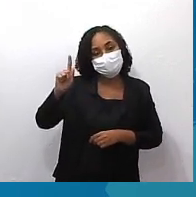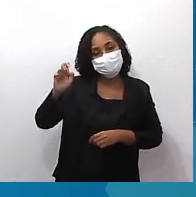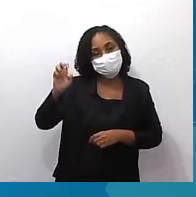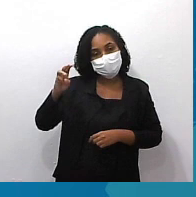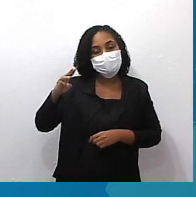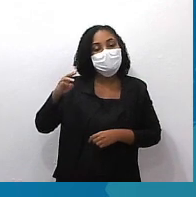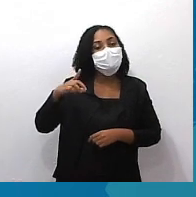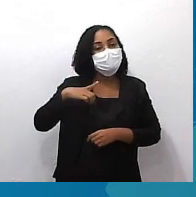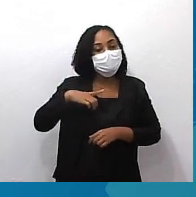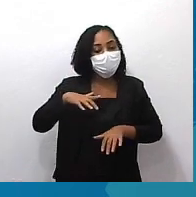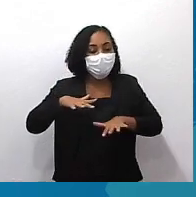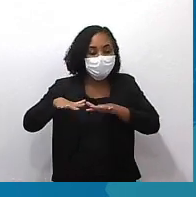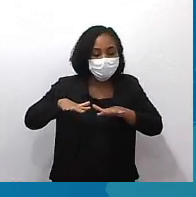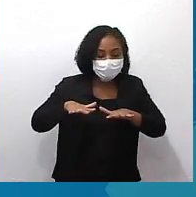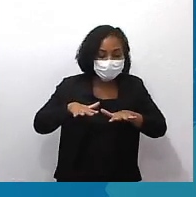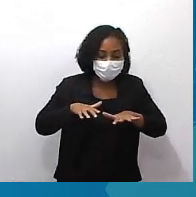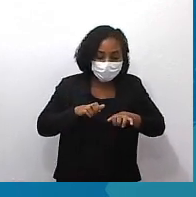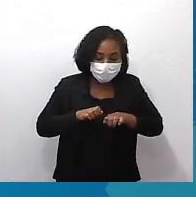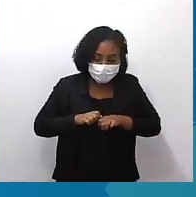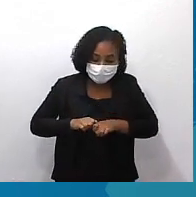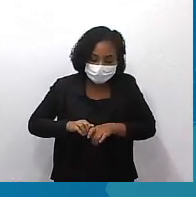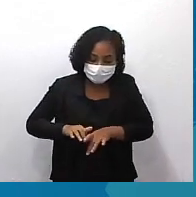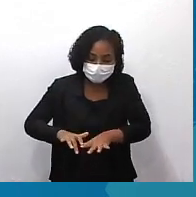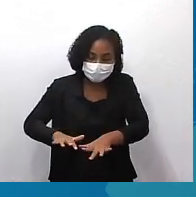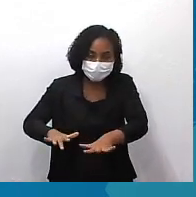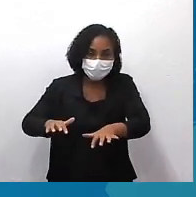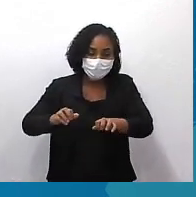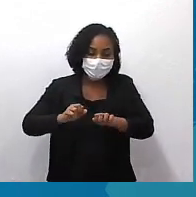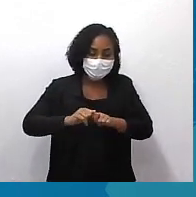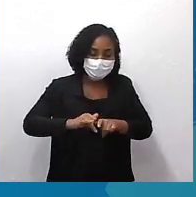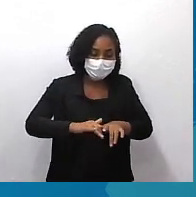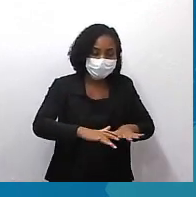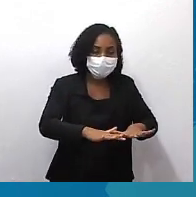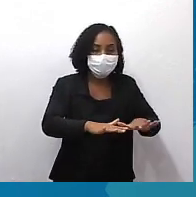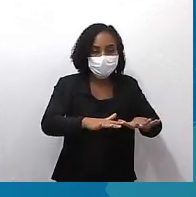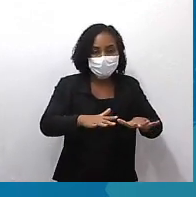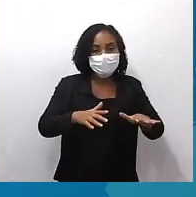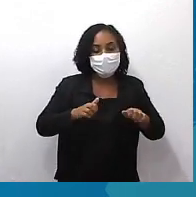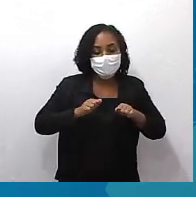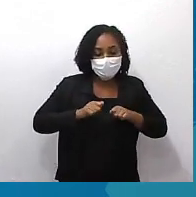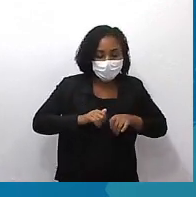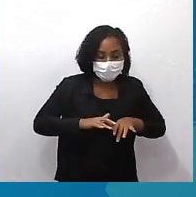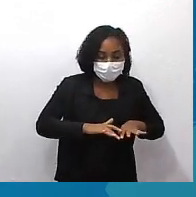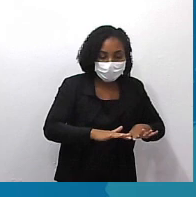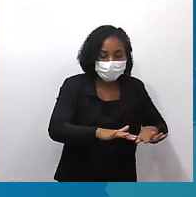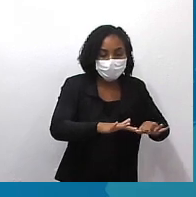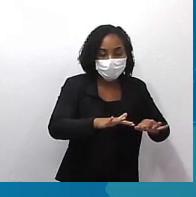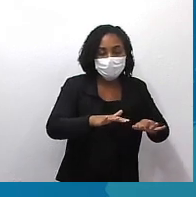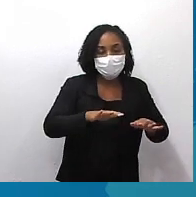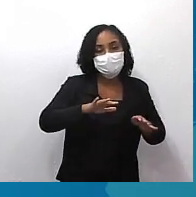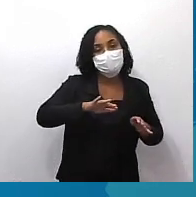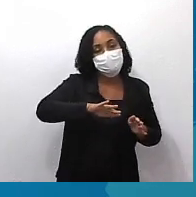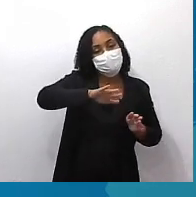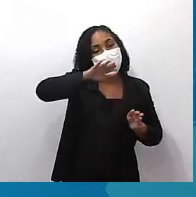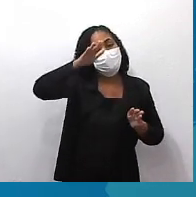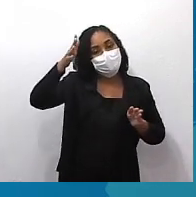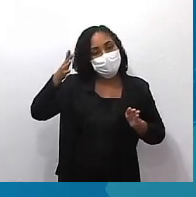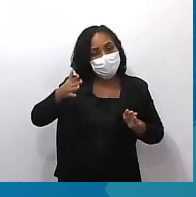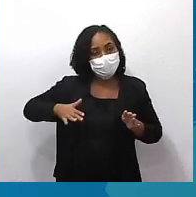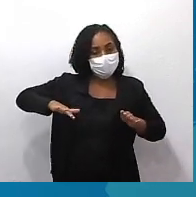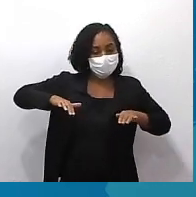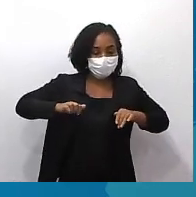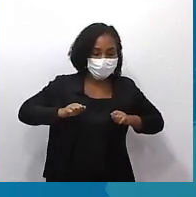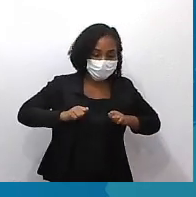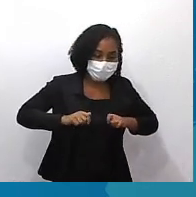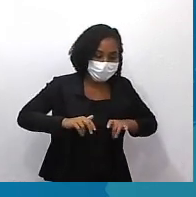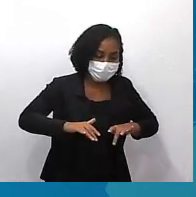sempre está em movimento, em escoamento. Então, este movimento da água, de montante a jusante, é o que a gente vai chamar